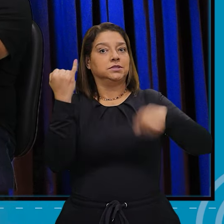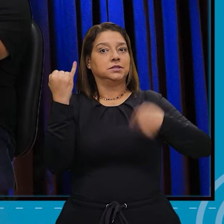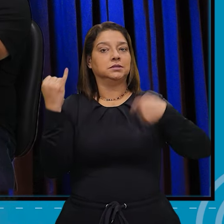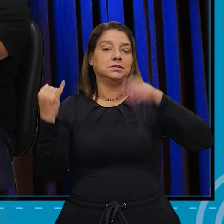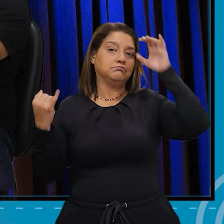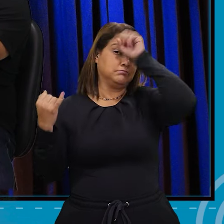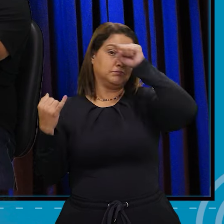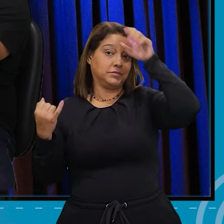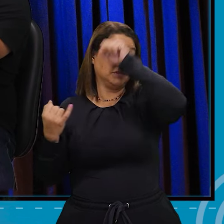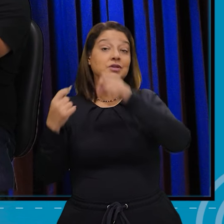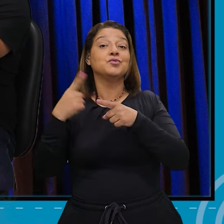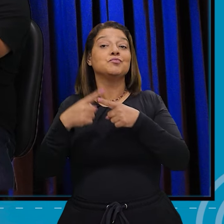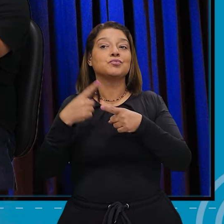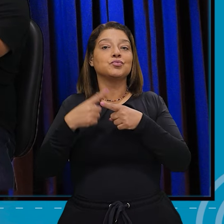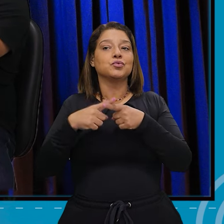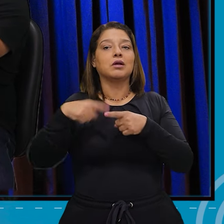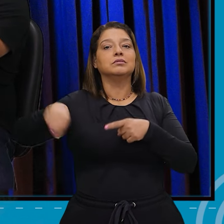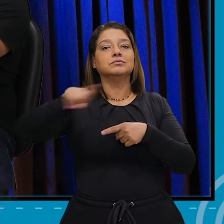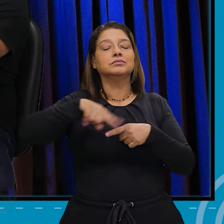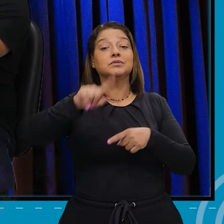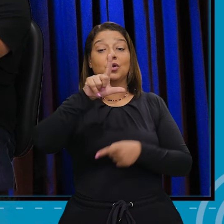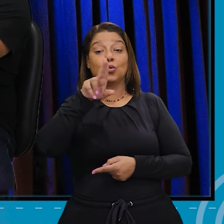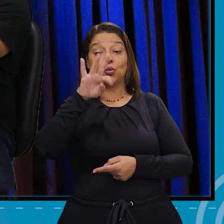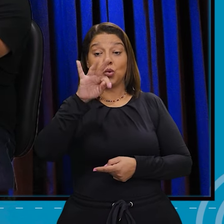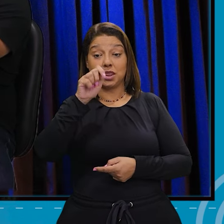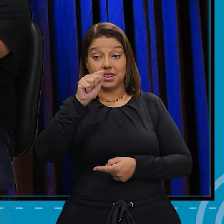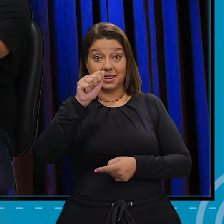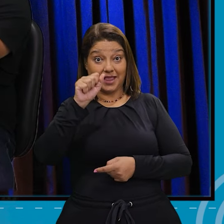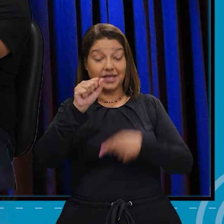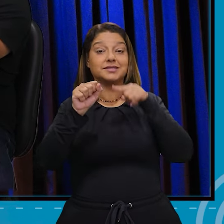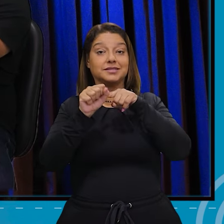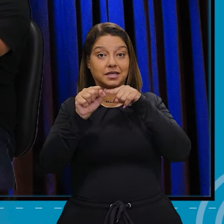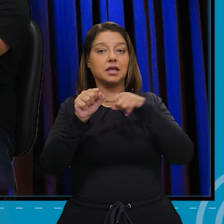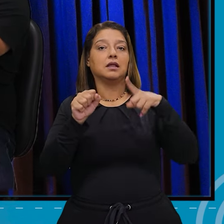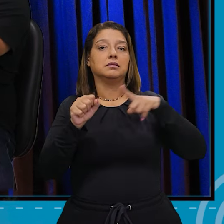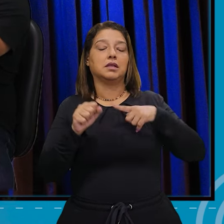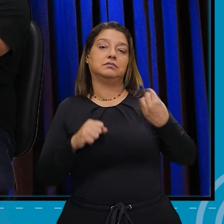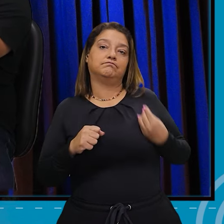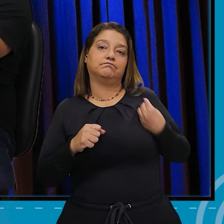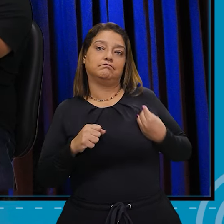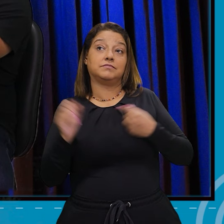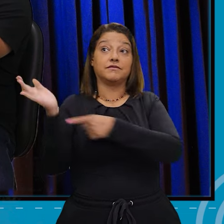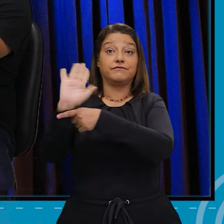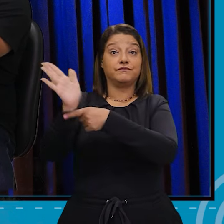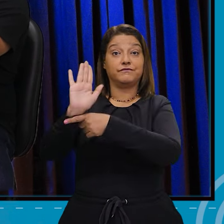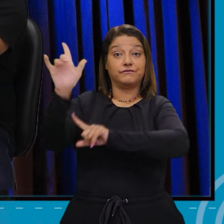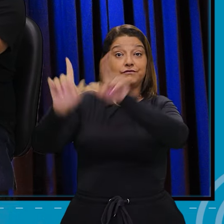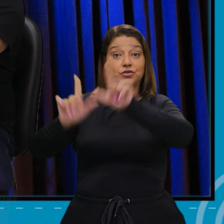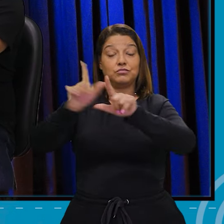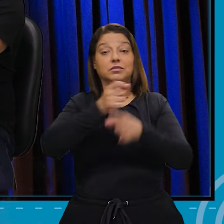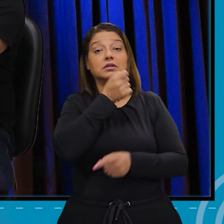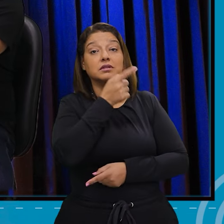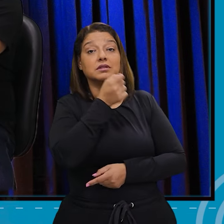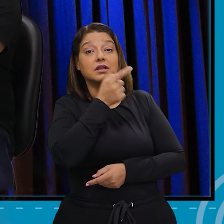mais importante. Por quê? Porque a manifestação do conteúdo lutas, ela passa a estar presente nos filmes de